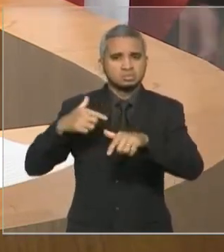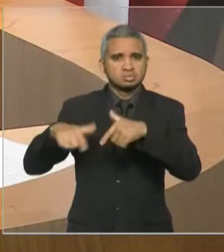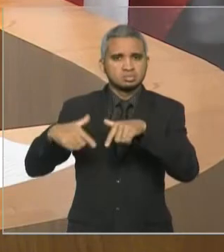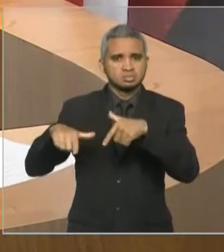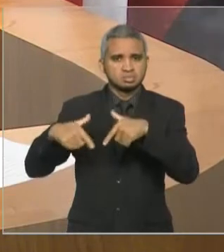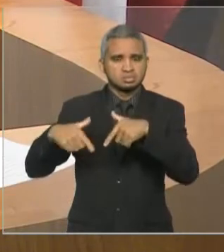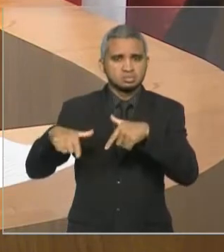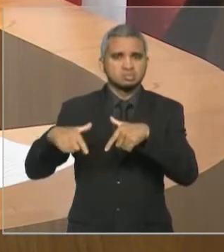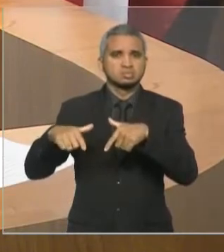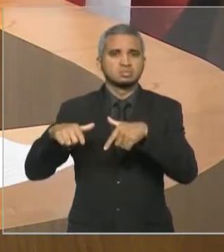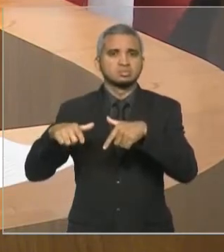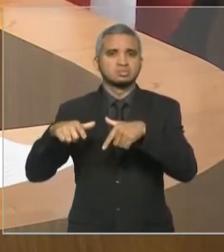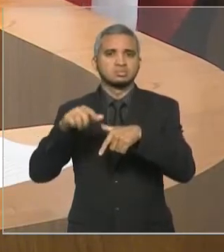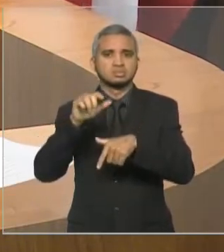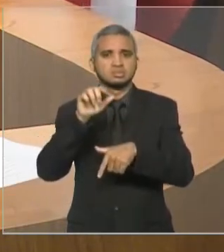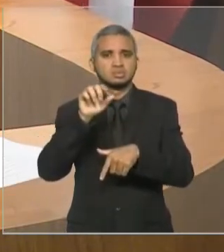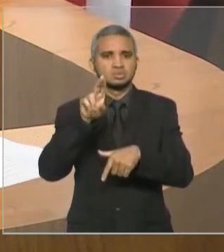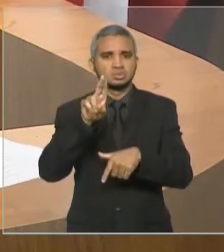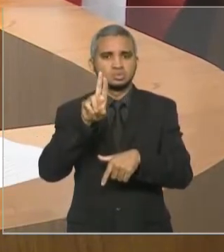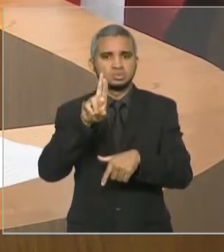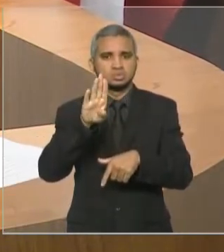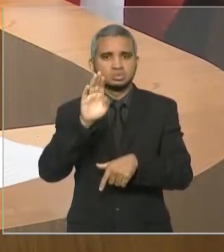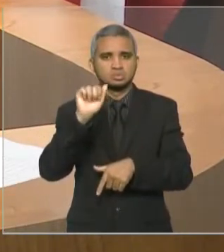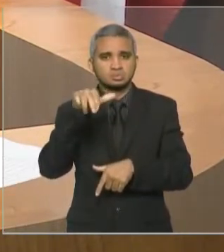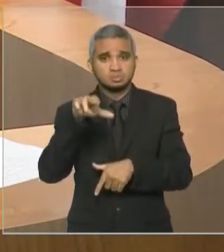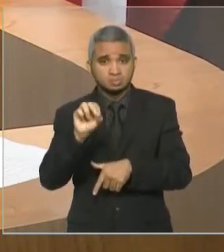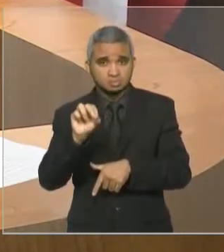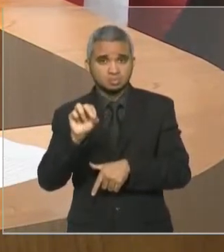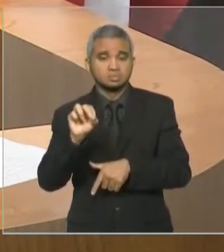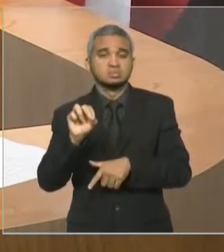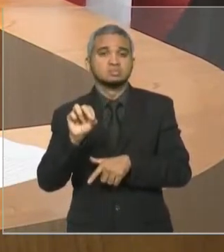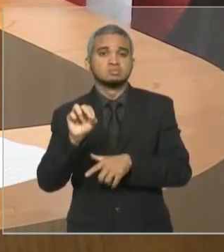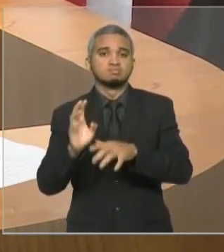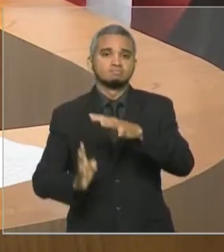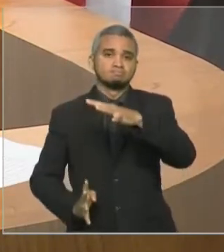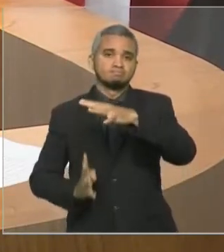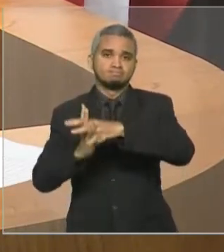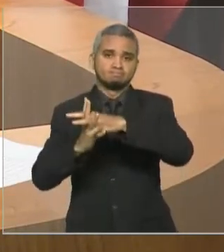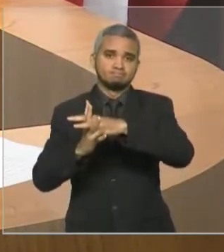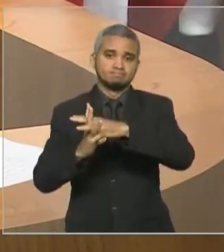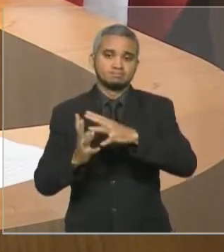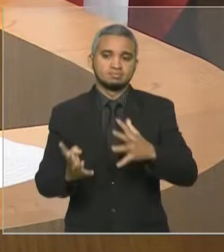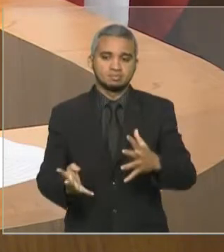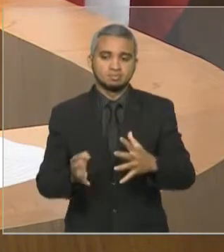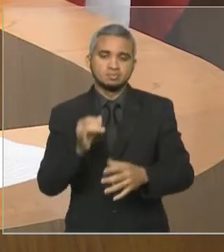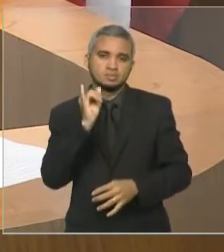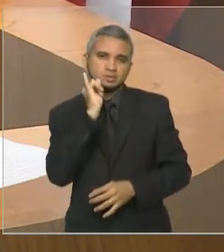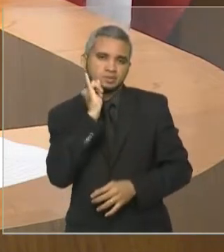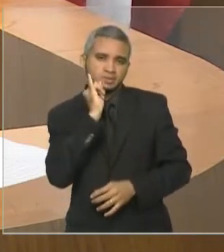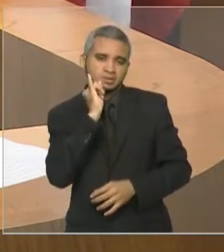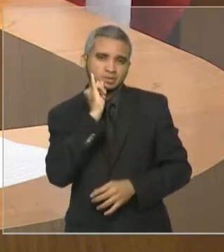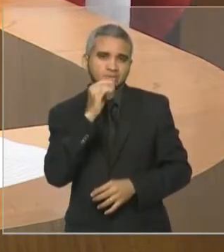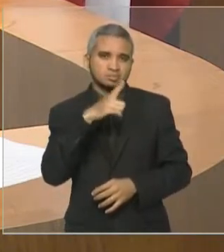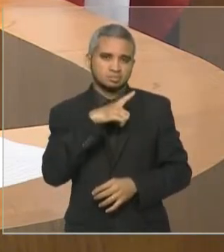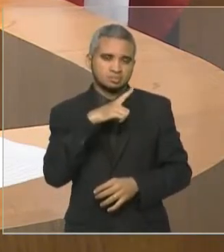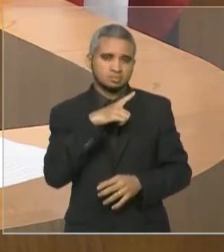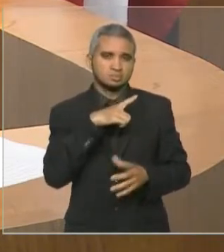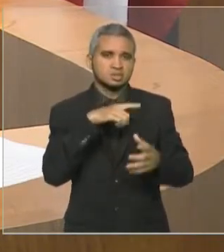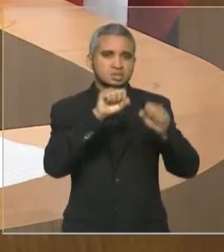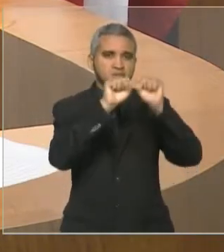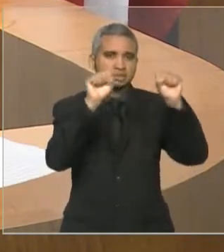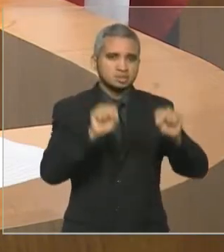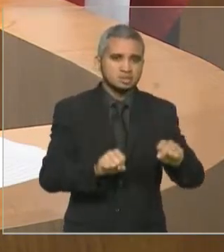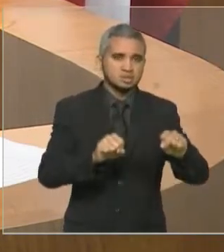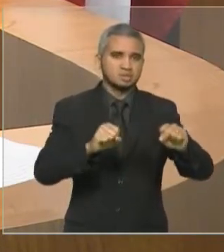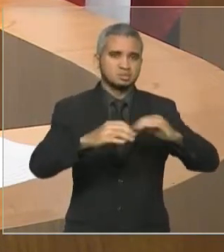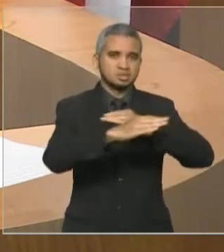regiões metropolitanas, deputadas e deputados, por exemplo, funções públicas de interesse comum, como o sistema de